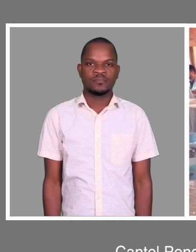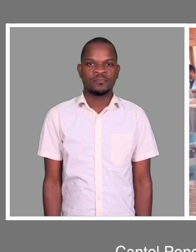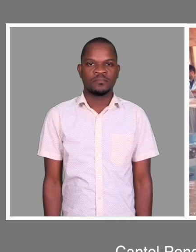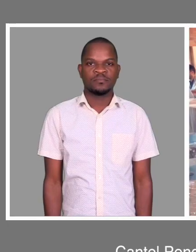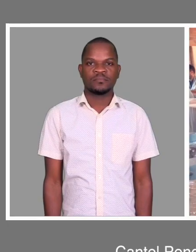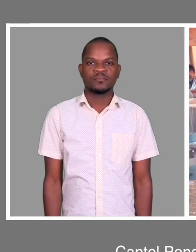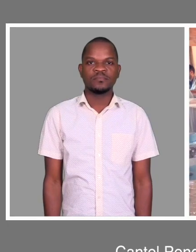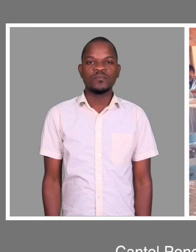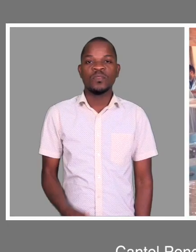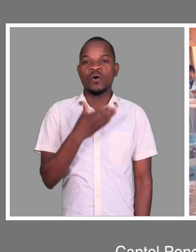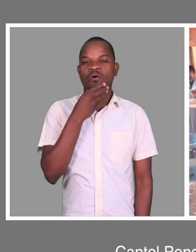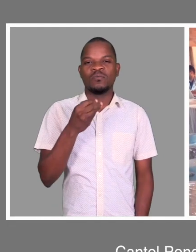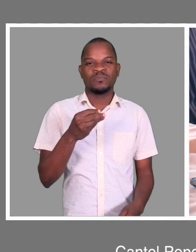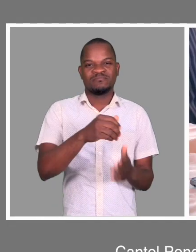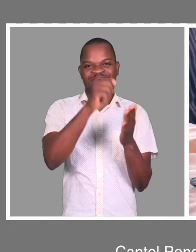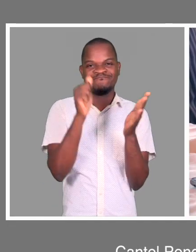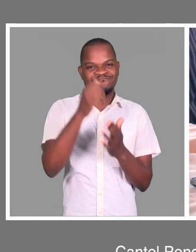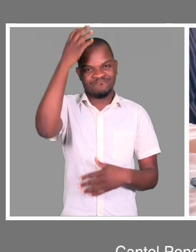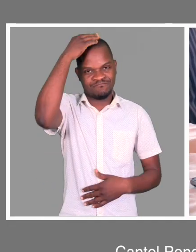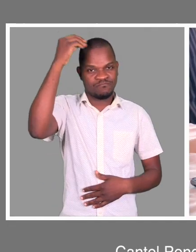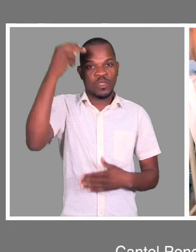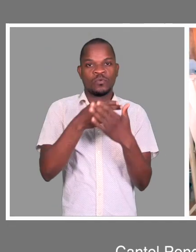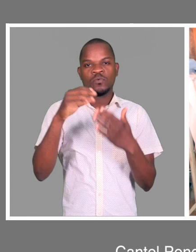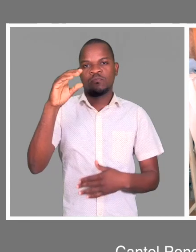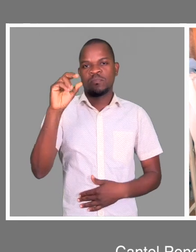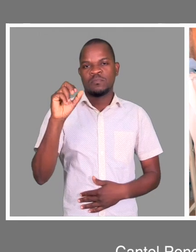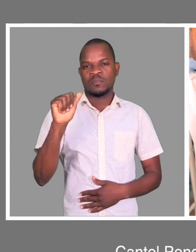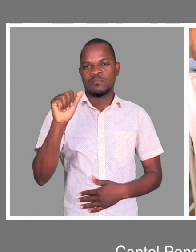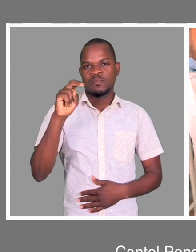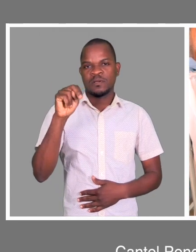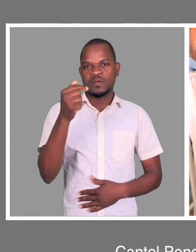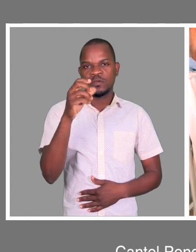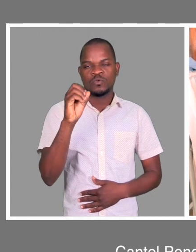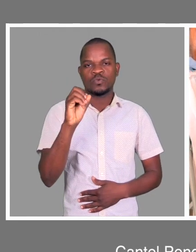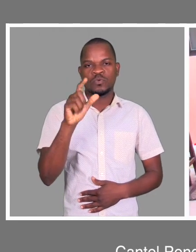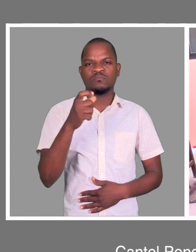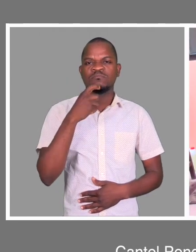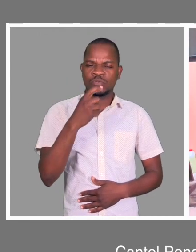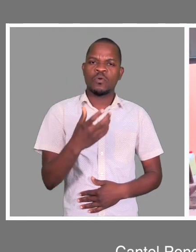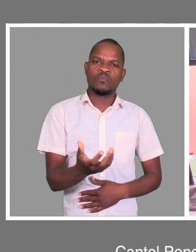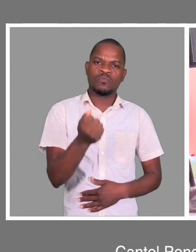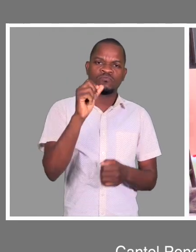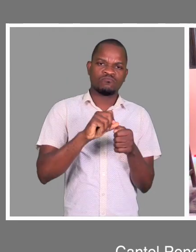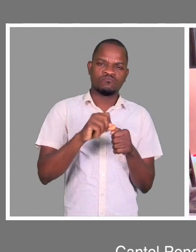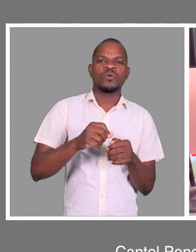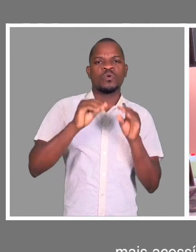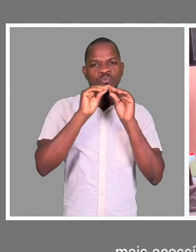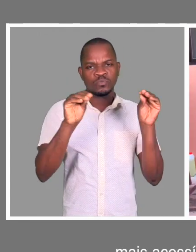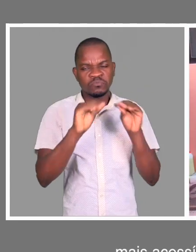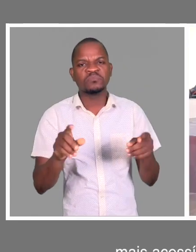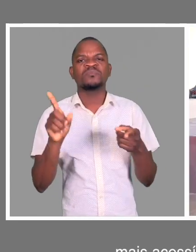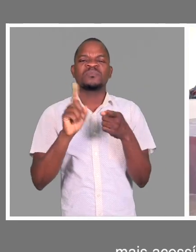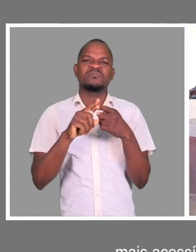Cantol Ponja promete tornar a educação, transporte e as infraestruturas moçambicanas